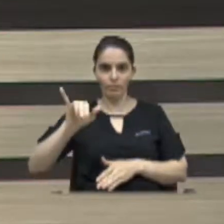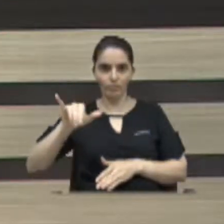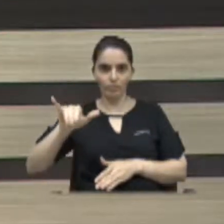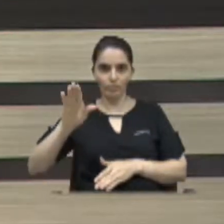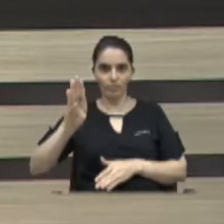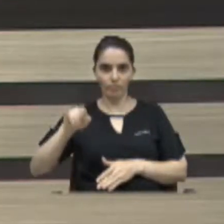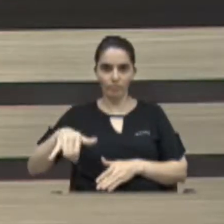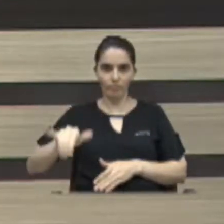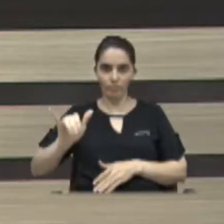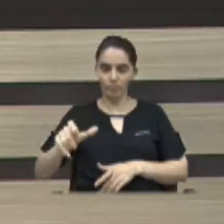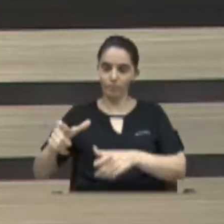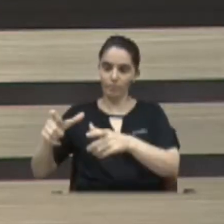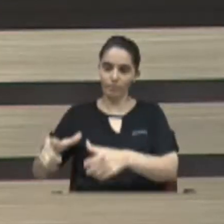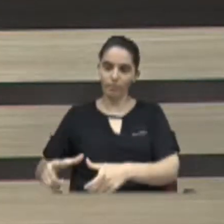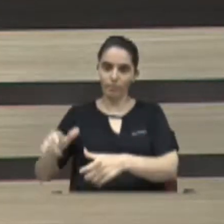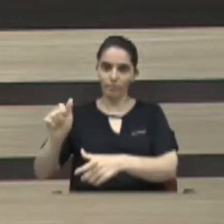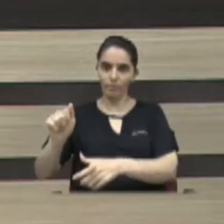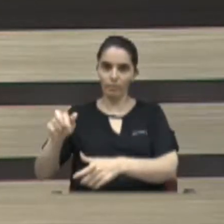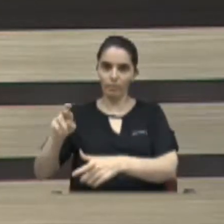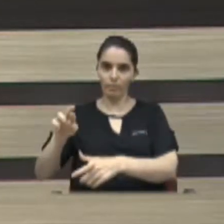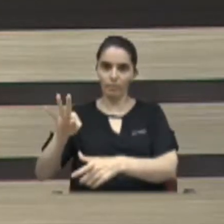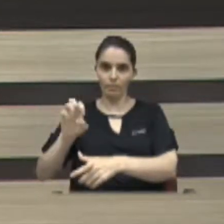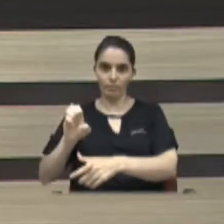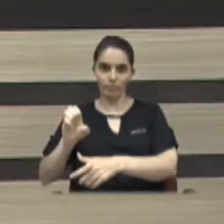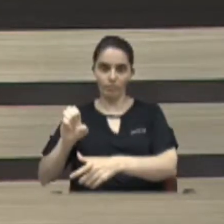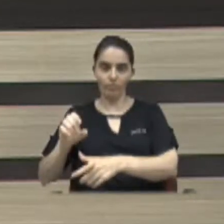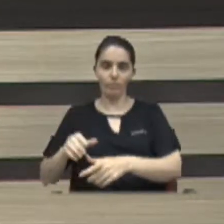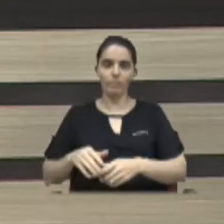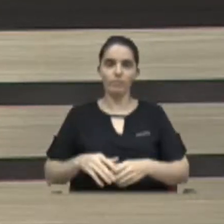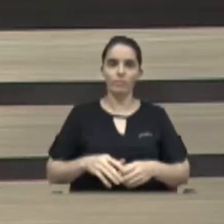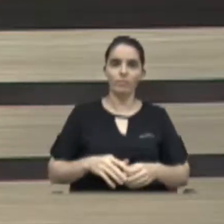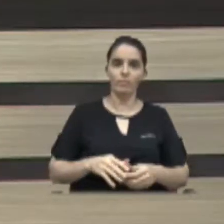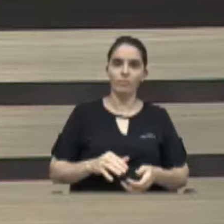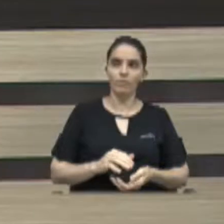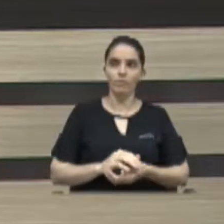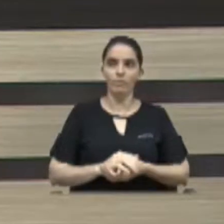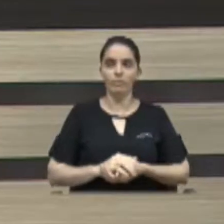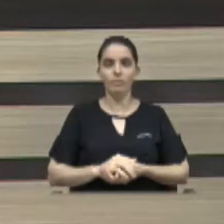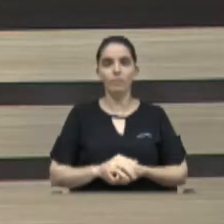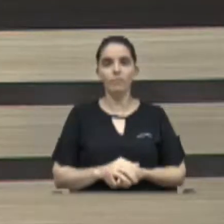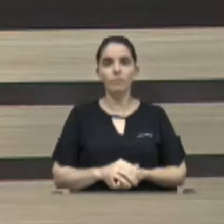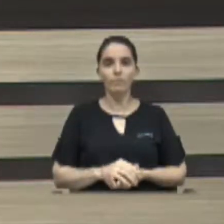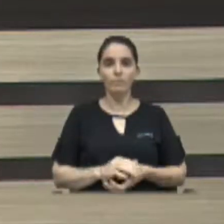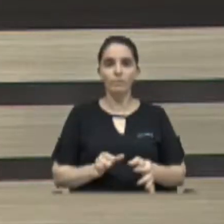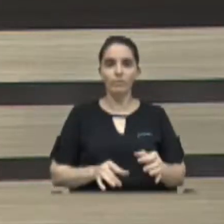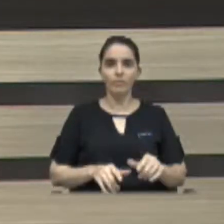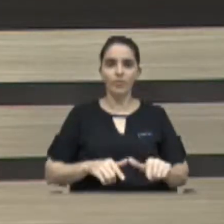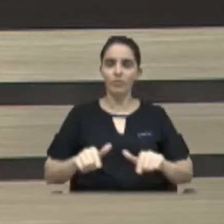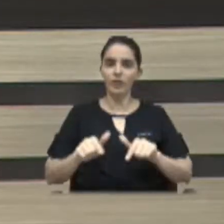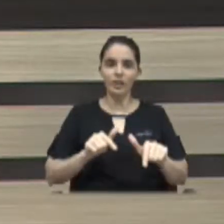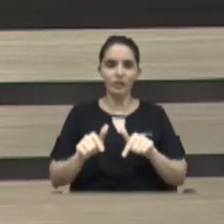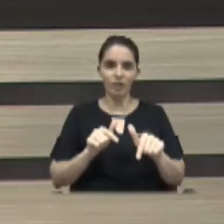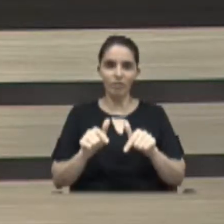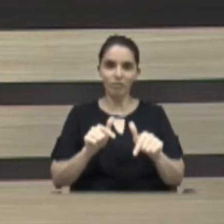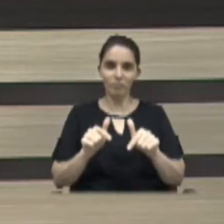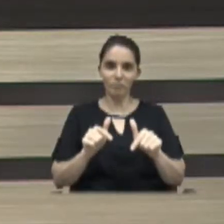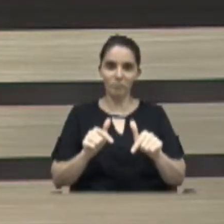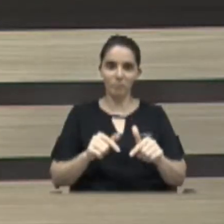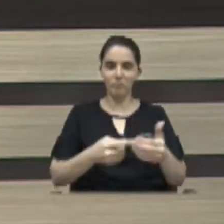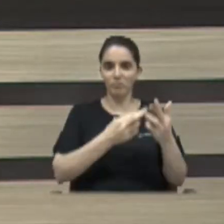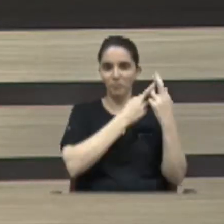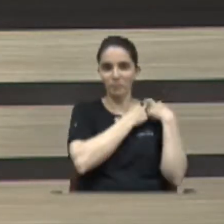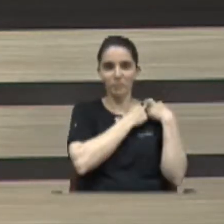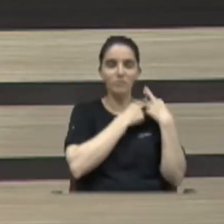ao Rotaract Clube de Limeira pelos relevantes serviços prestados à cidade de Limeira. Vereador Cleiton